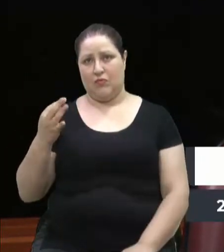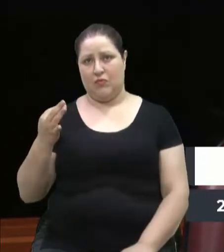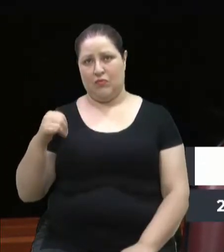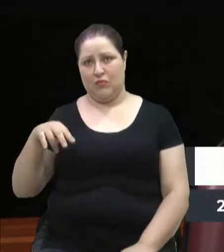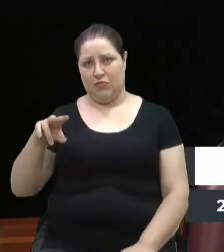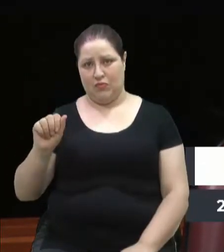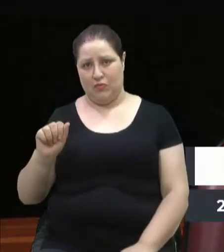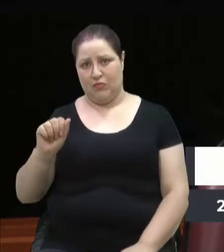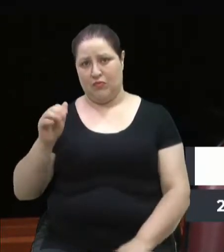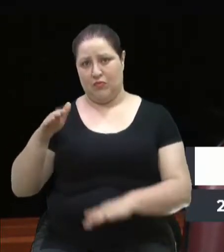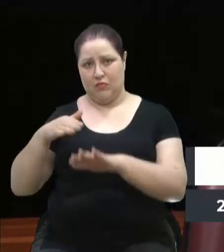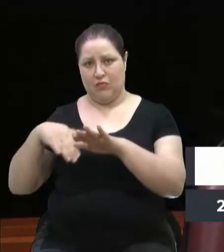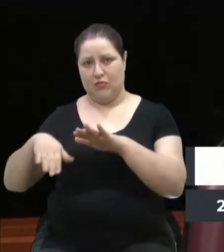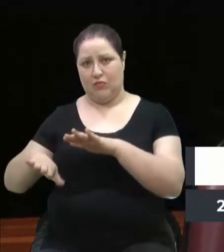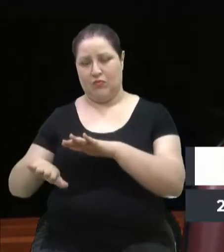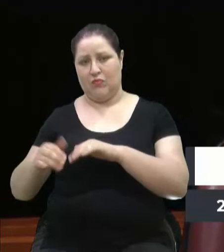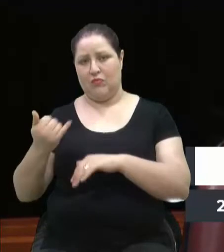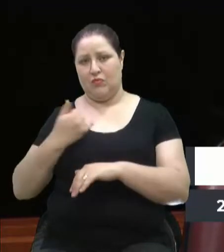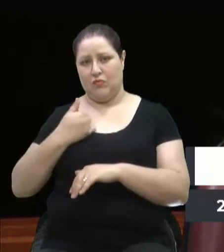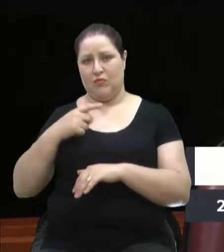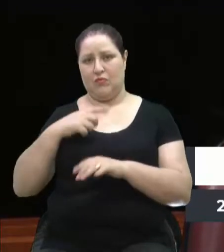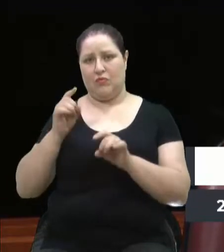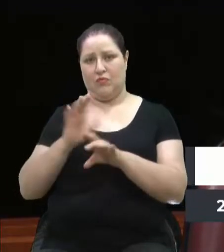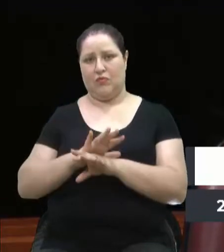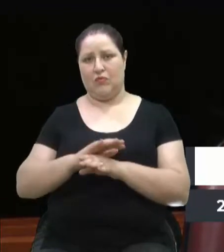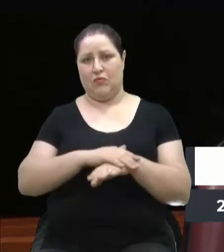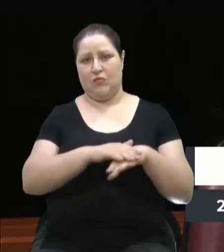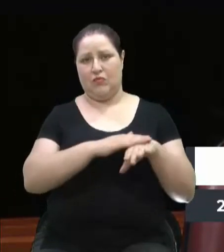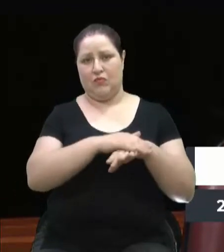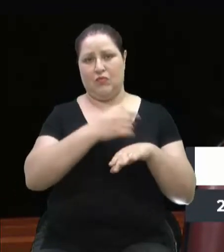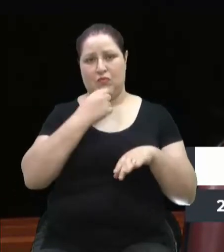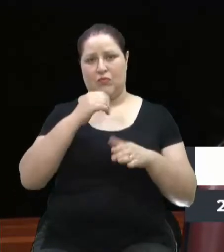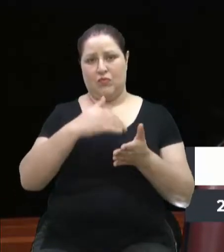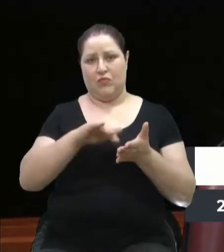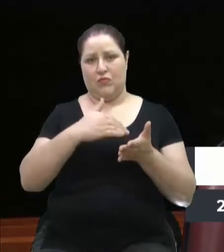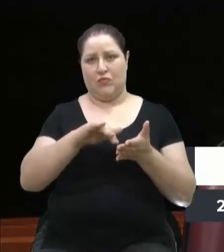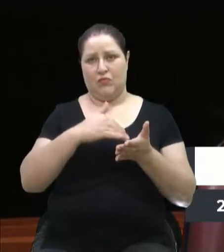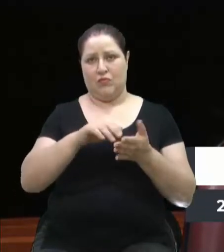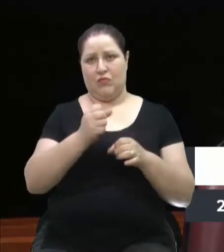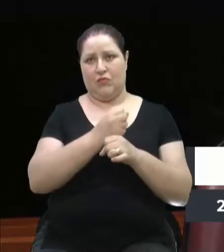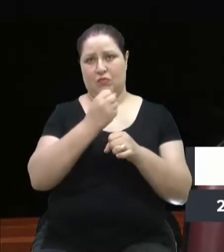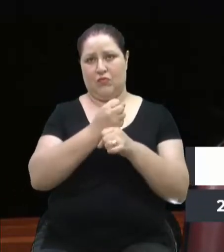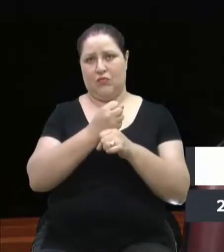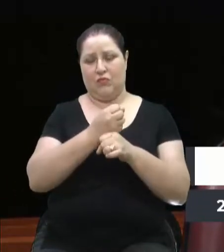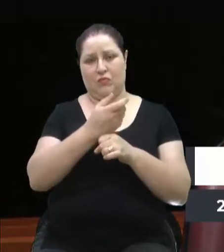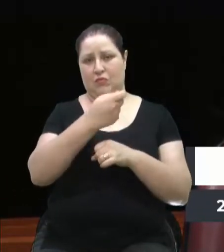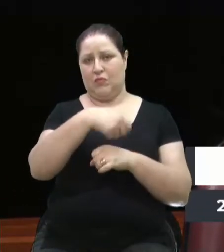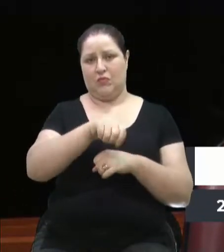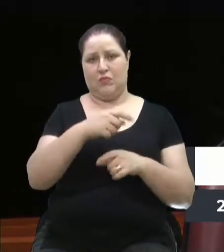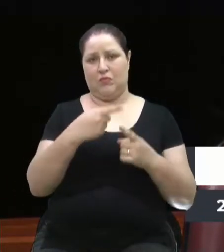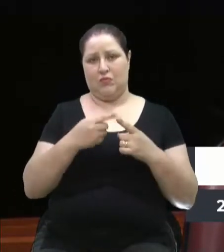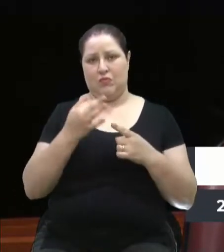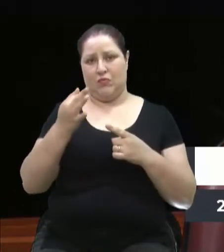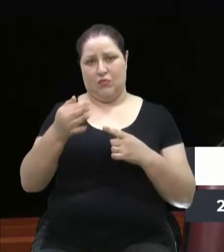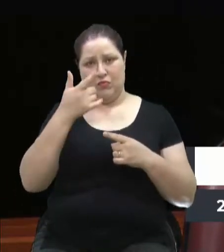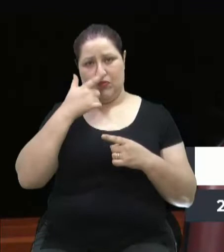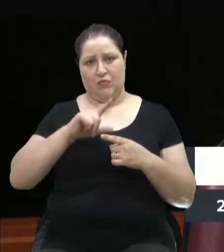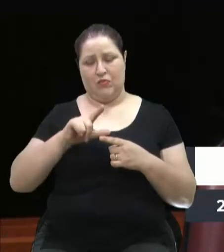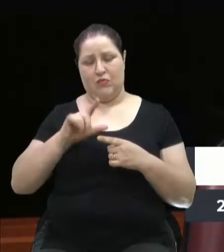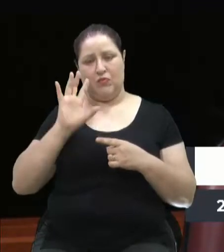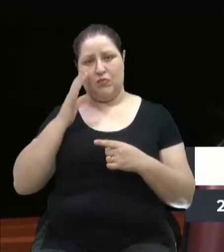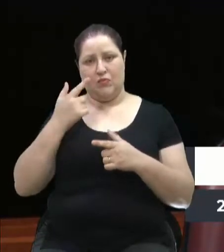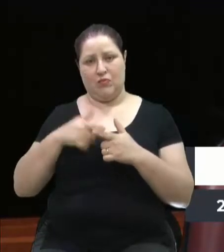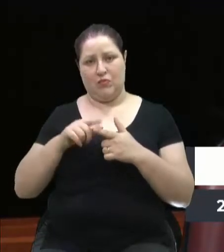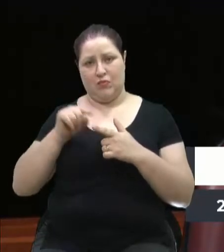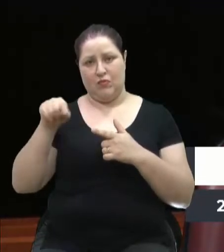tivesse fui conversar com o secretário de obras, ele disse que não precisava, que futuramente, ou em breve, nós estaria contemplado ali no Fátima Baixo. Então,